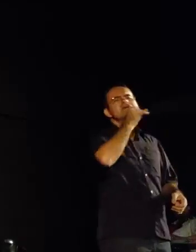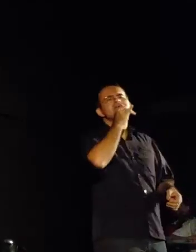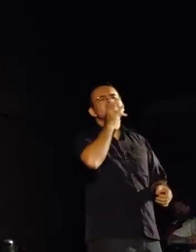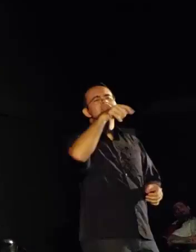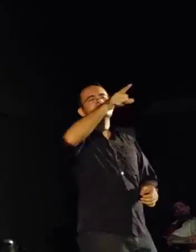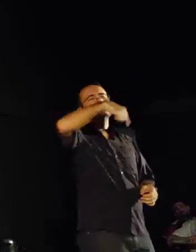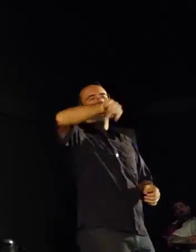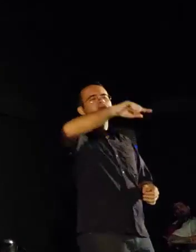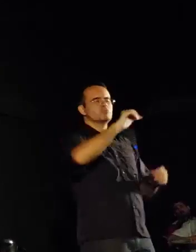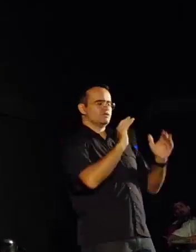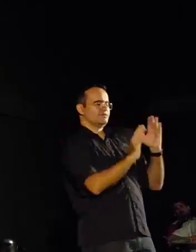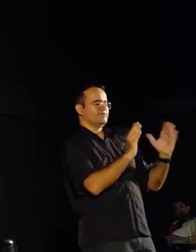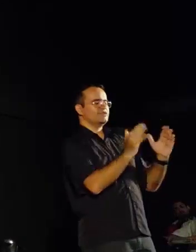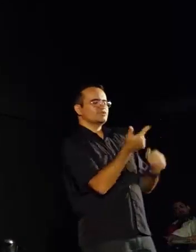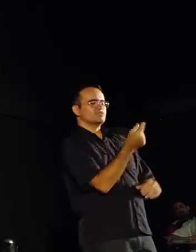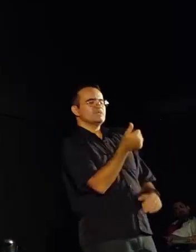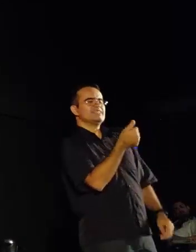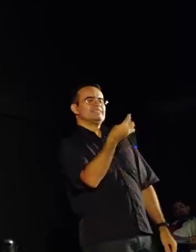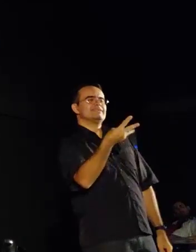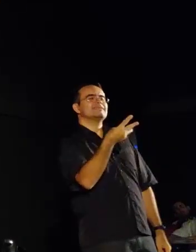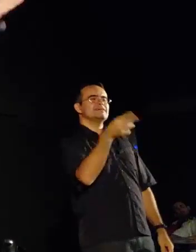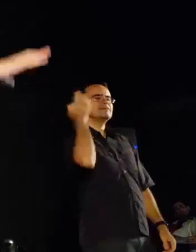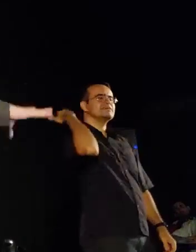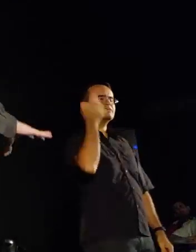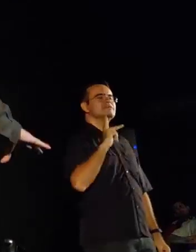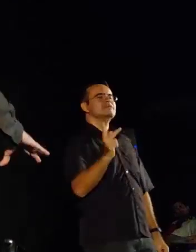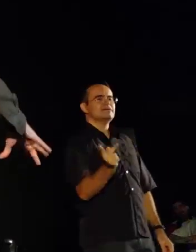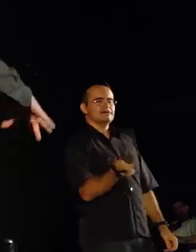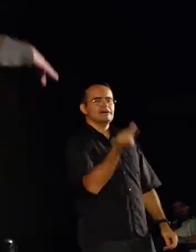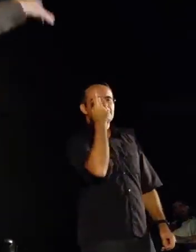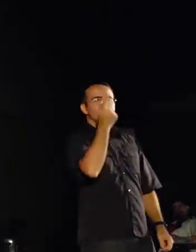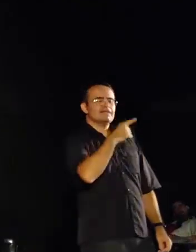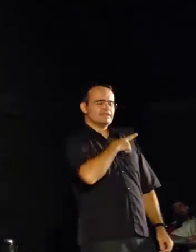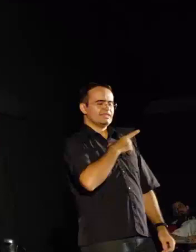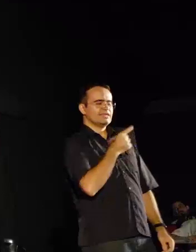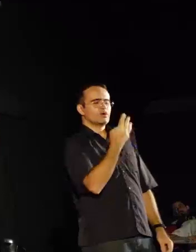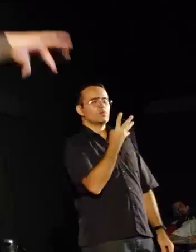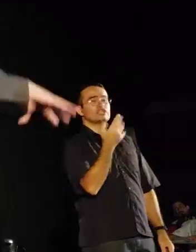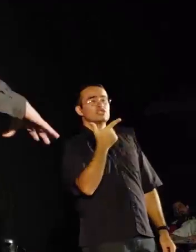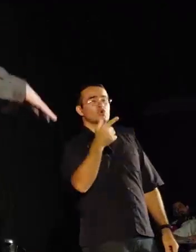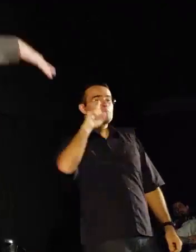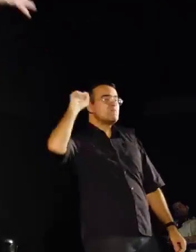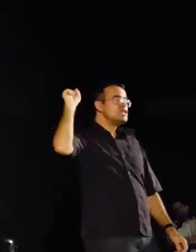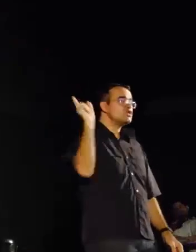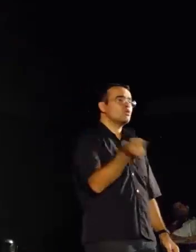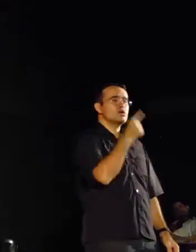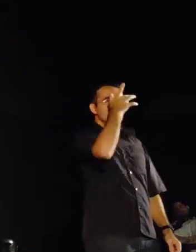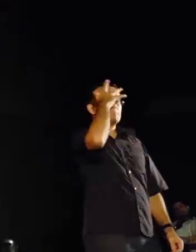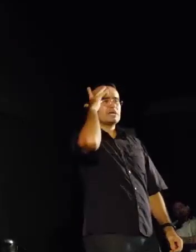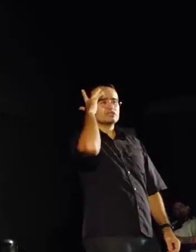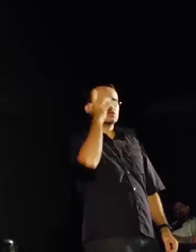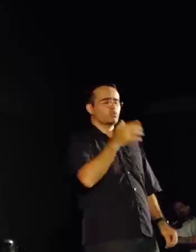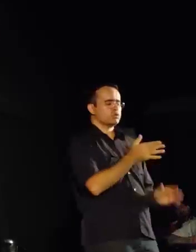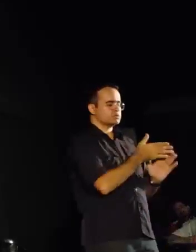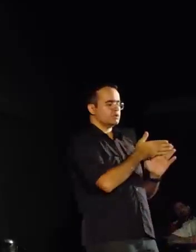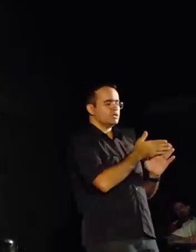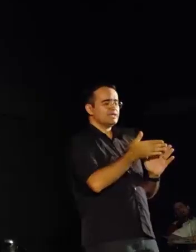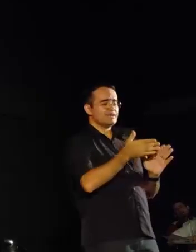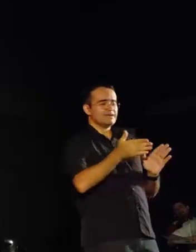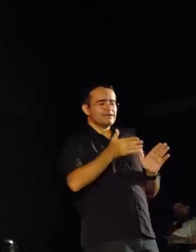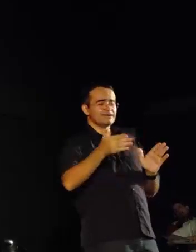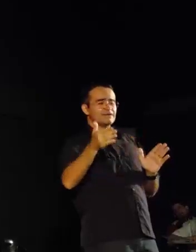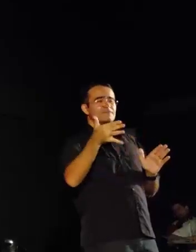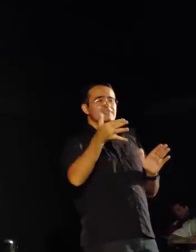situação em 2013? Quer dizer, você tem de fato 42 milhões de pessoas que em 10 anos entram no